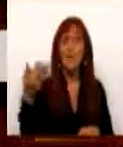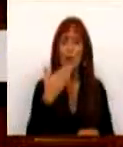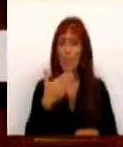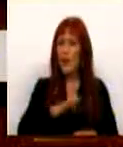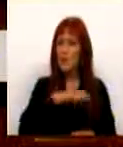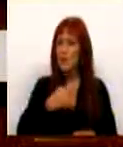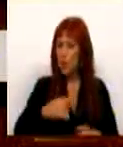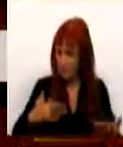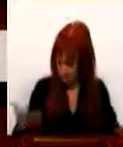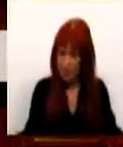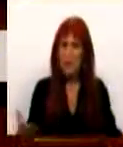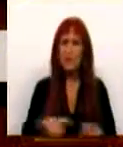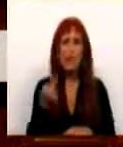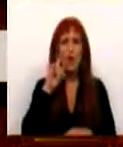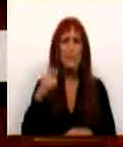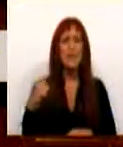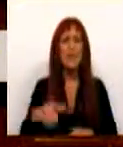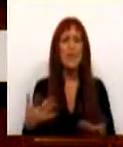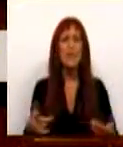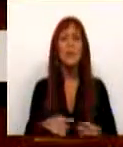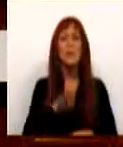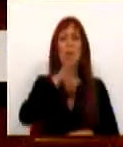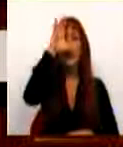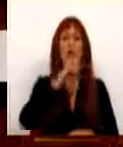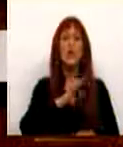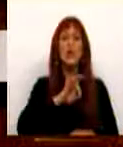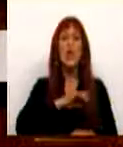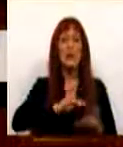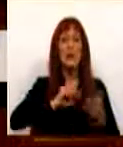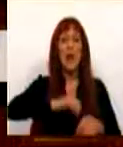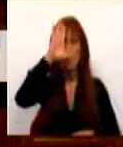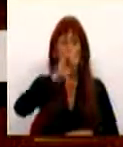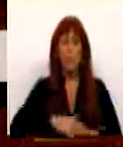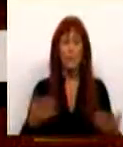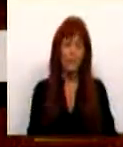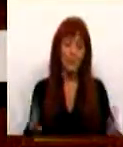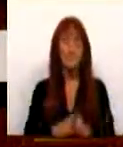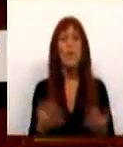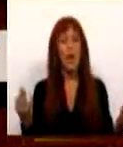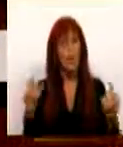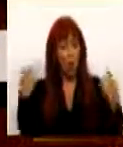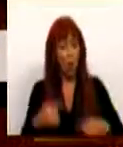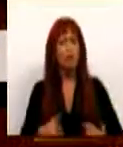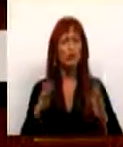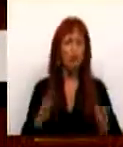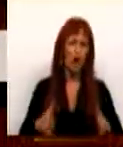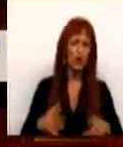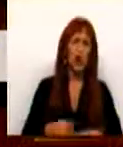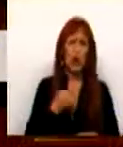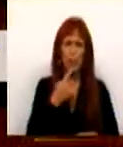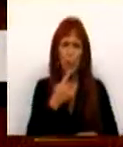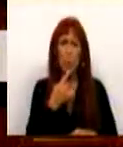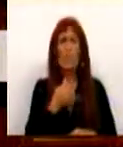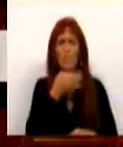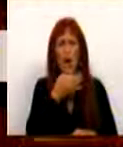Muito obrigada, Sr. e Sra. Presidente, Sr. Ministro, Sra. Secretária de Estado. De facto, hoje já aqui foi